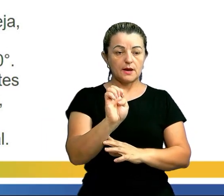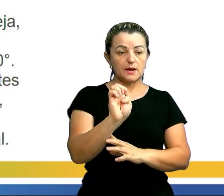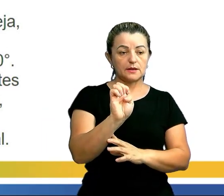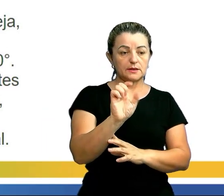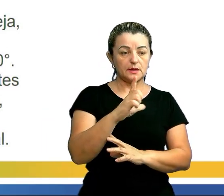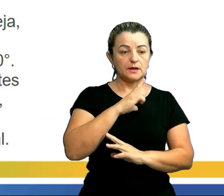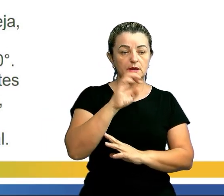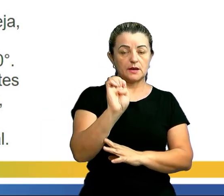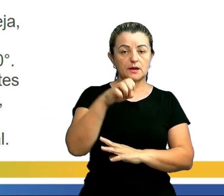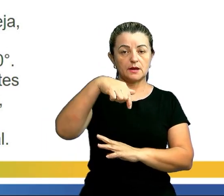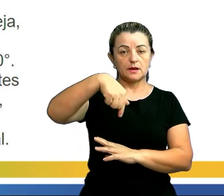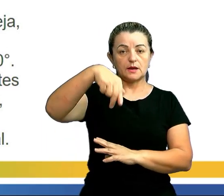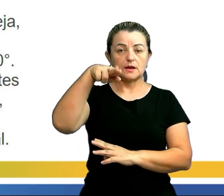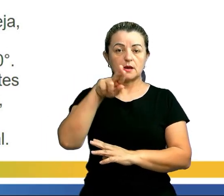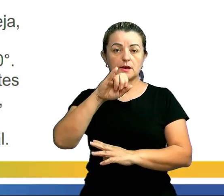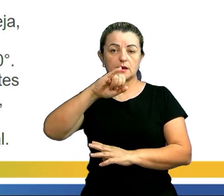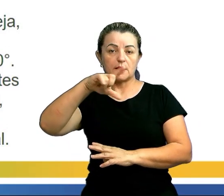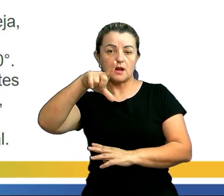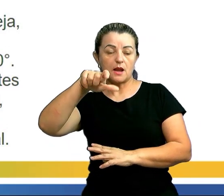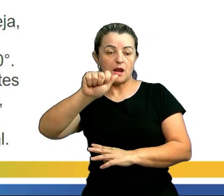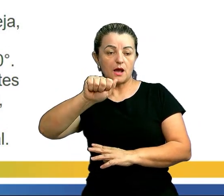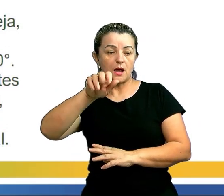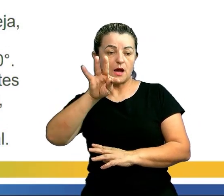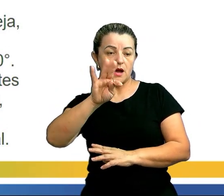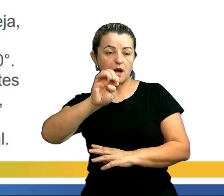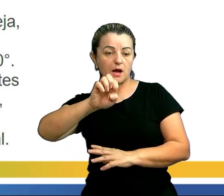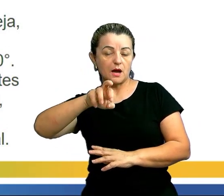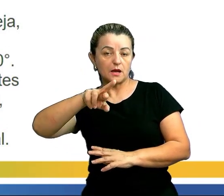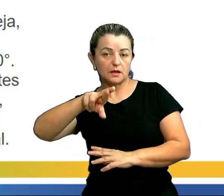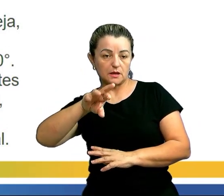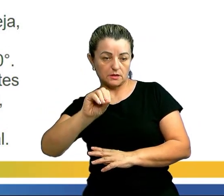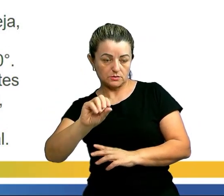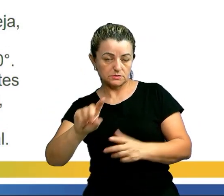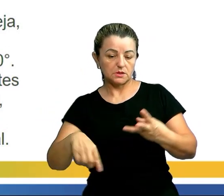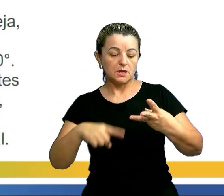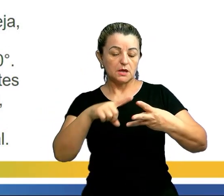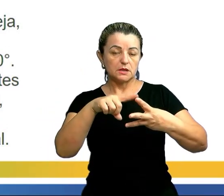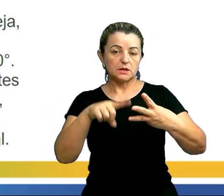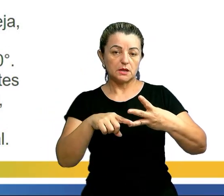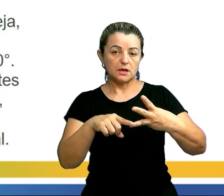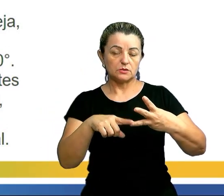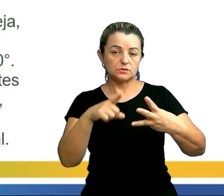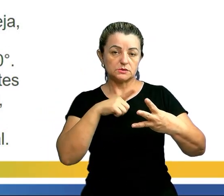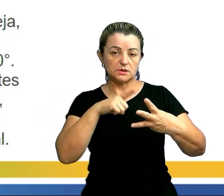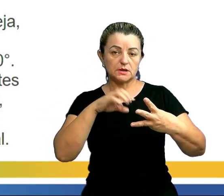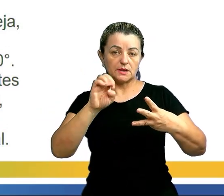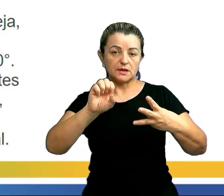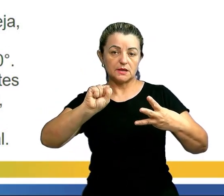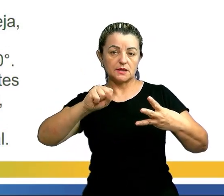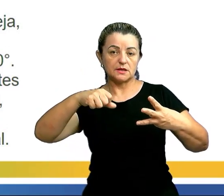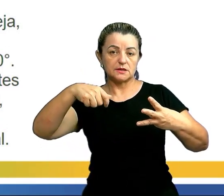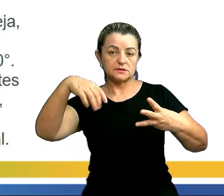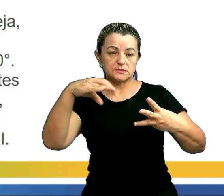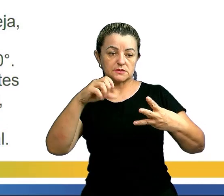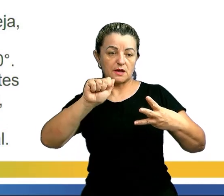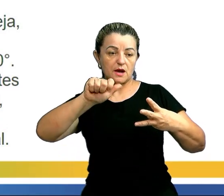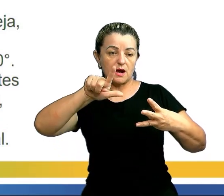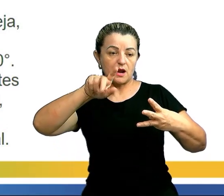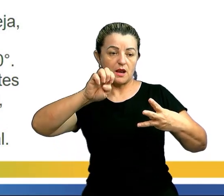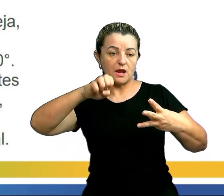dois lados iguais, ele é isósceles. E se ele tem três lados diferentes, ele é escaleno. Agora, quanto